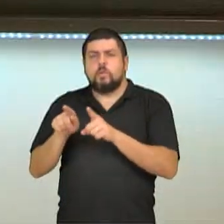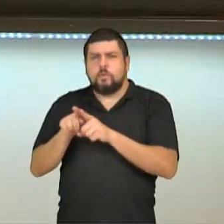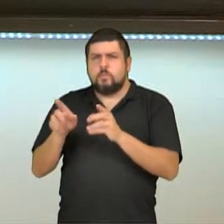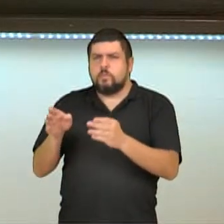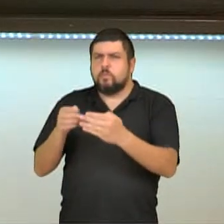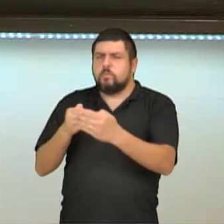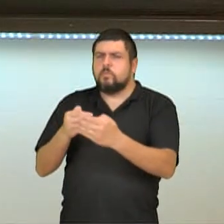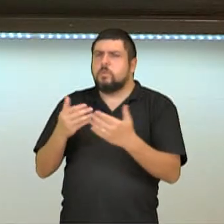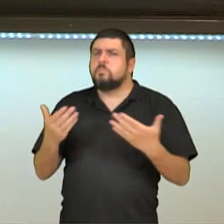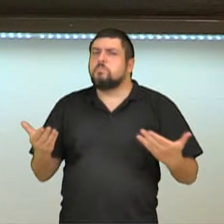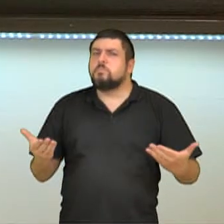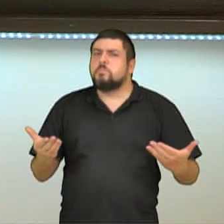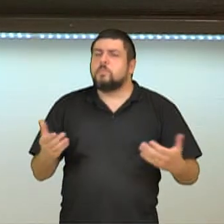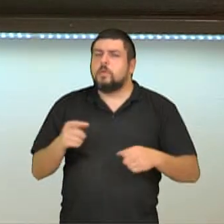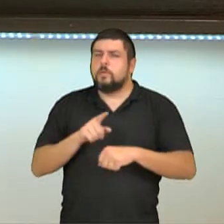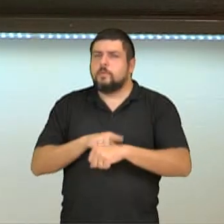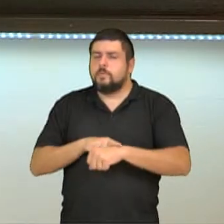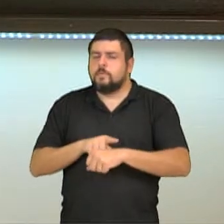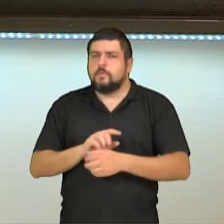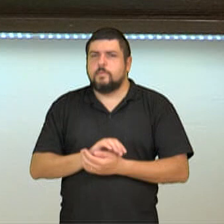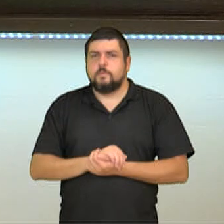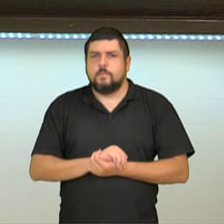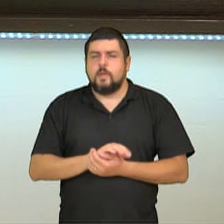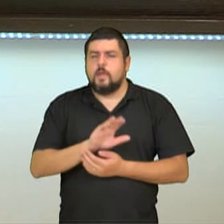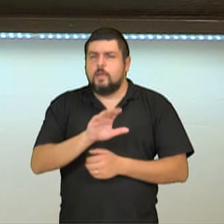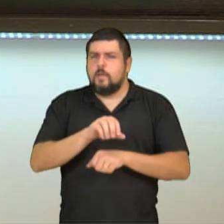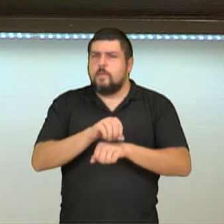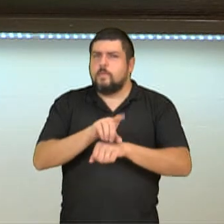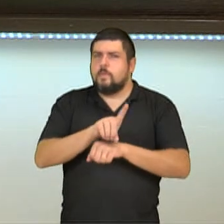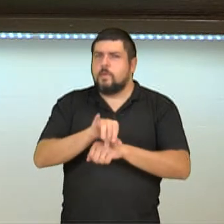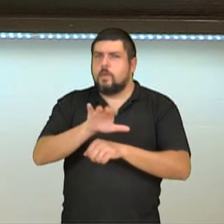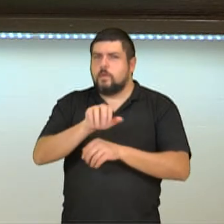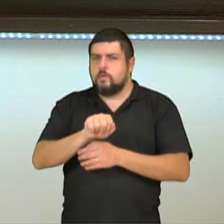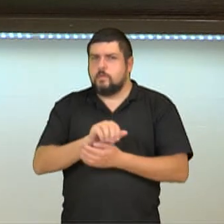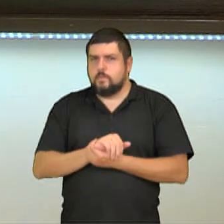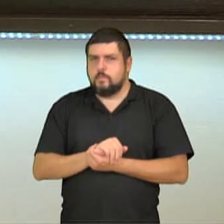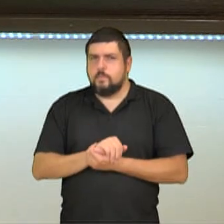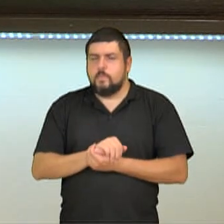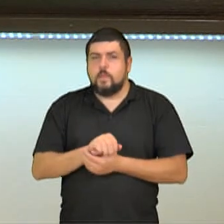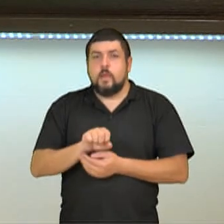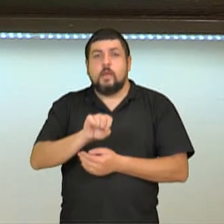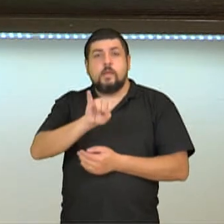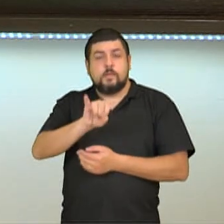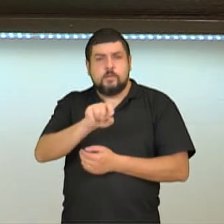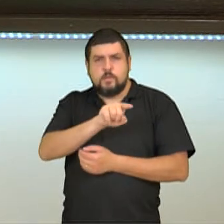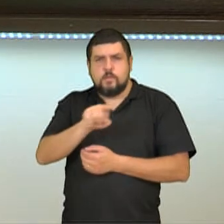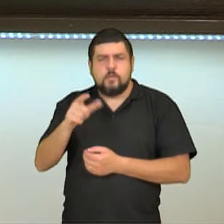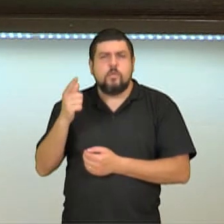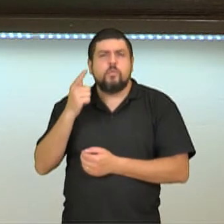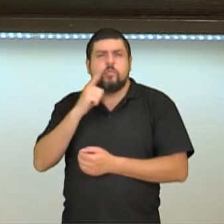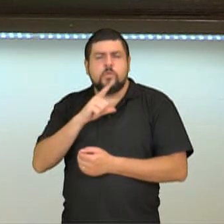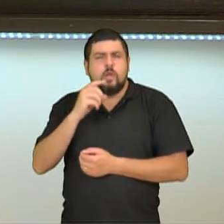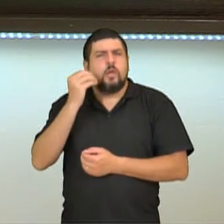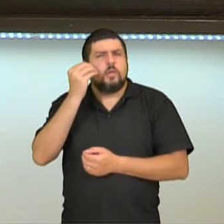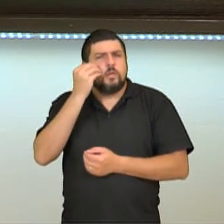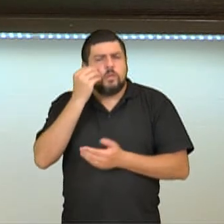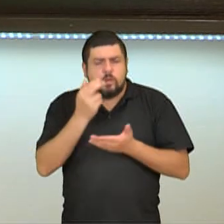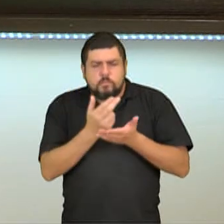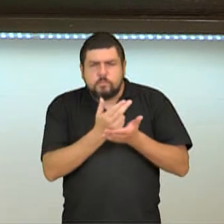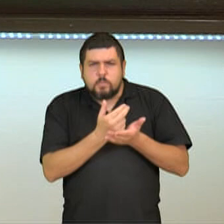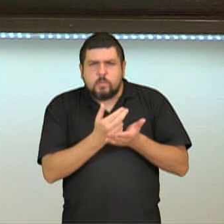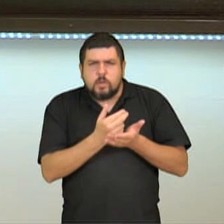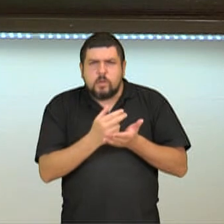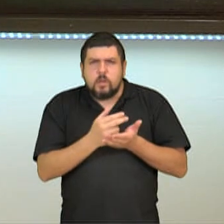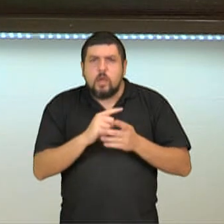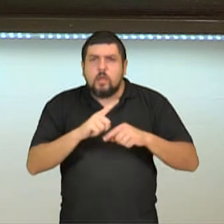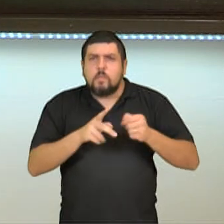cubo? Tempo para vocês pensarem. Uma dica que a professora vai dar é assim, se vocês conseguirem, desenha e tenta montar.